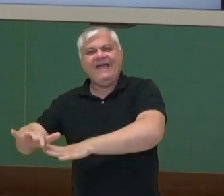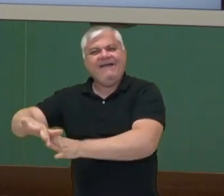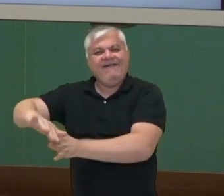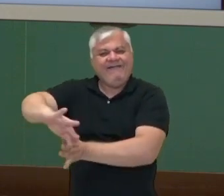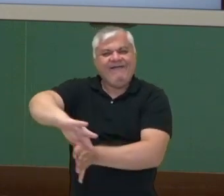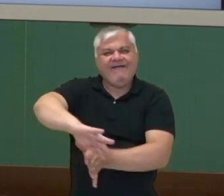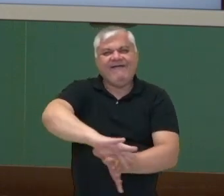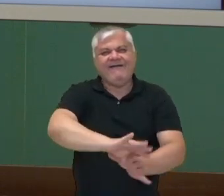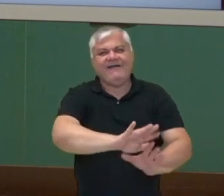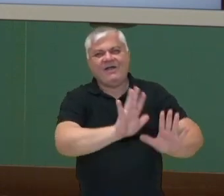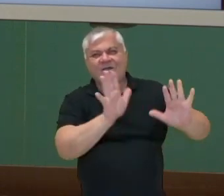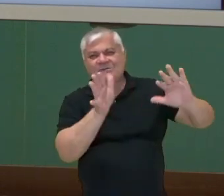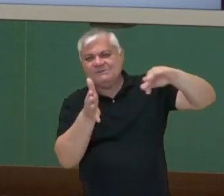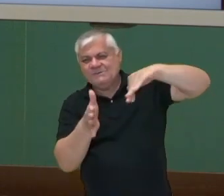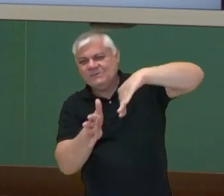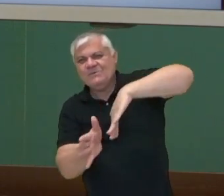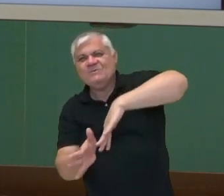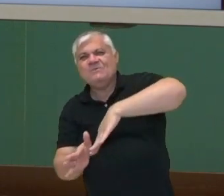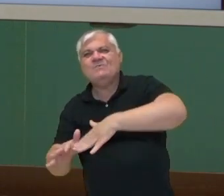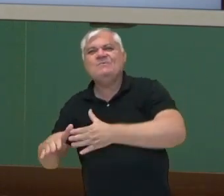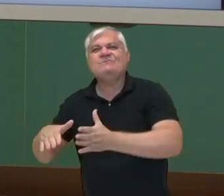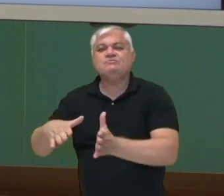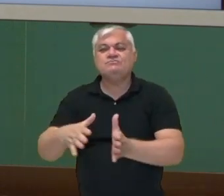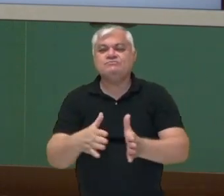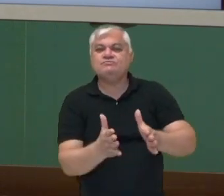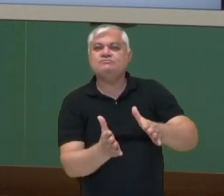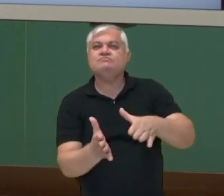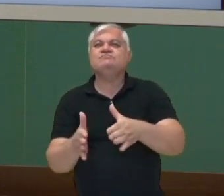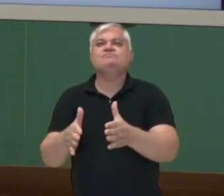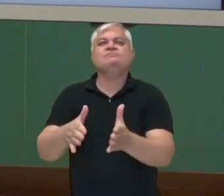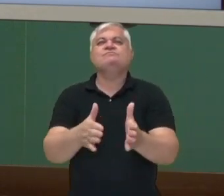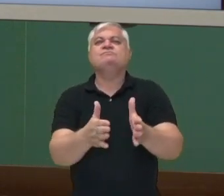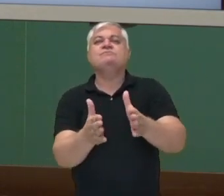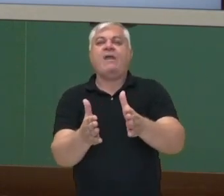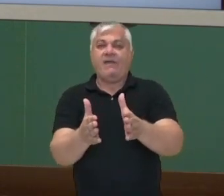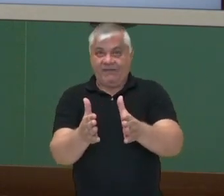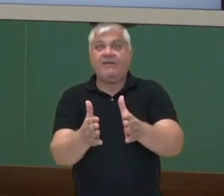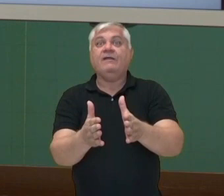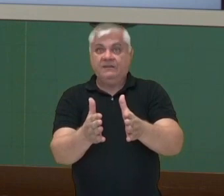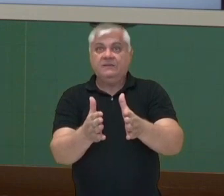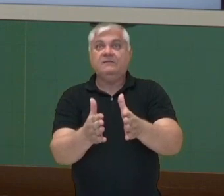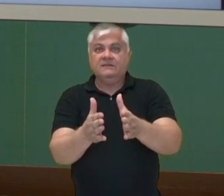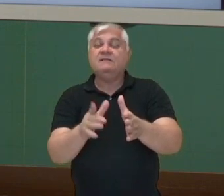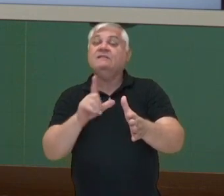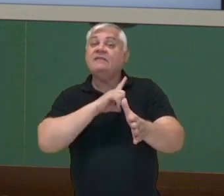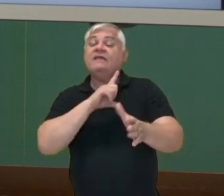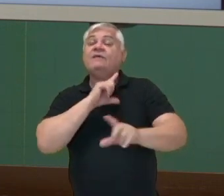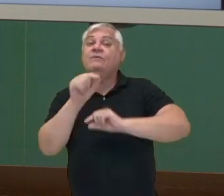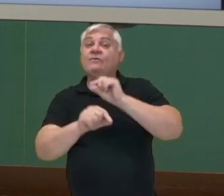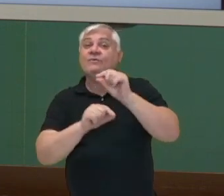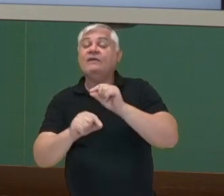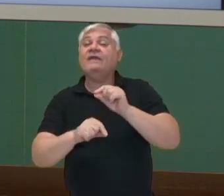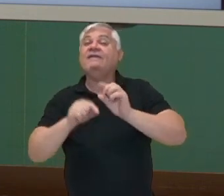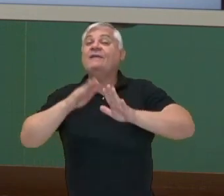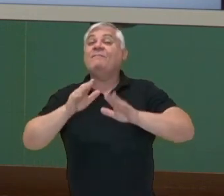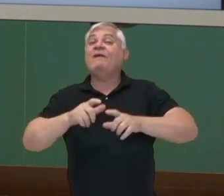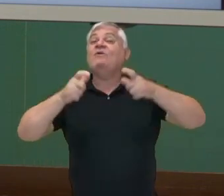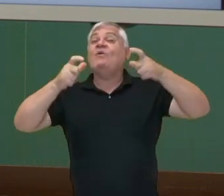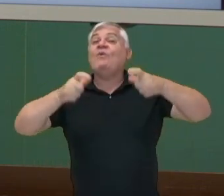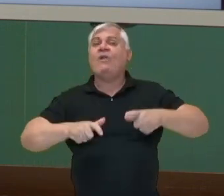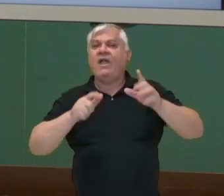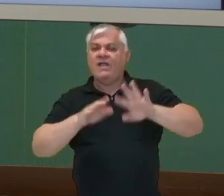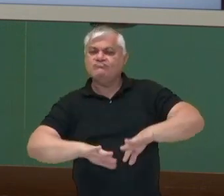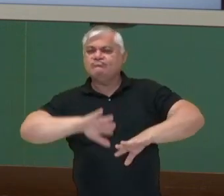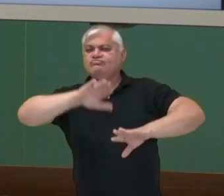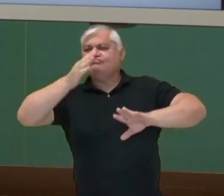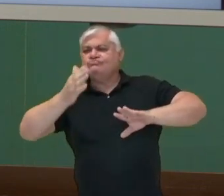presença dos rios, a direção que esses rios vão correr está diretamente ligada à forma do relevo. Então, dependendo